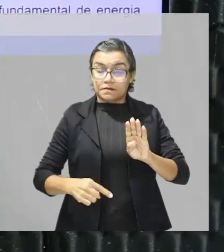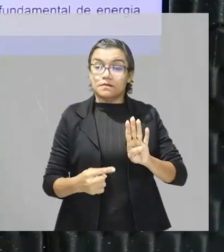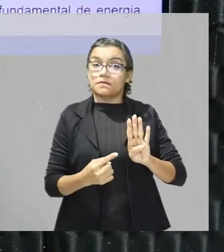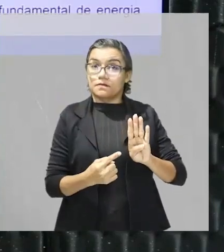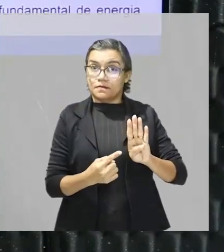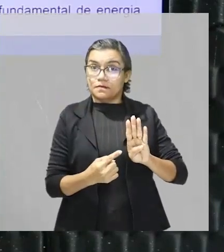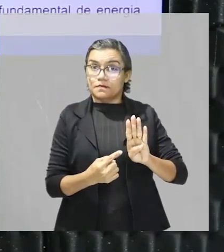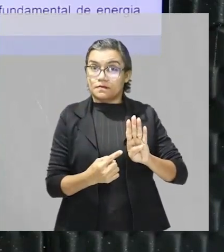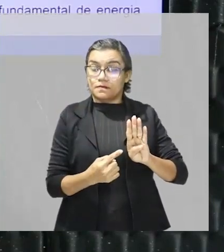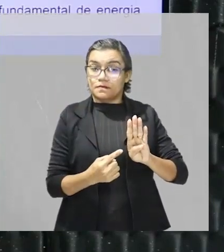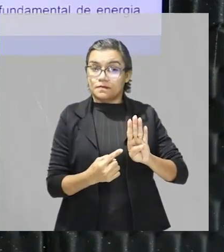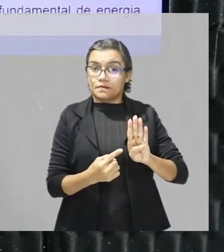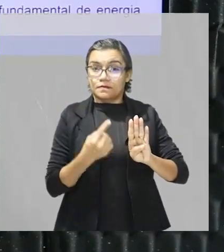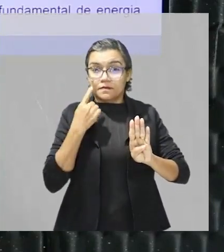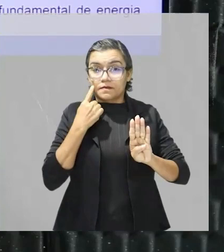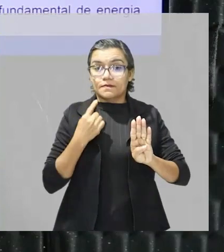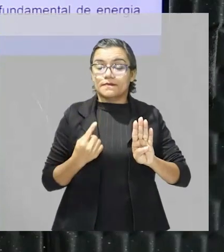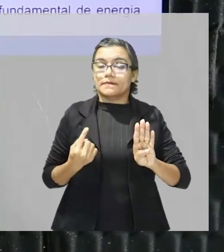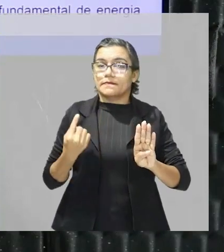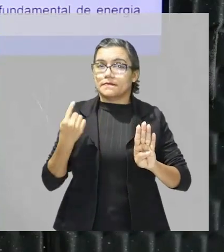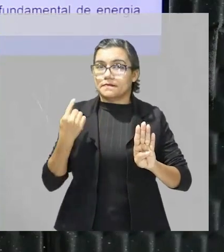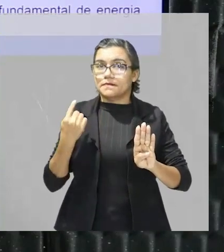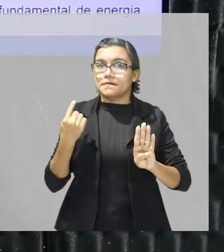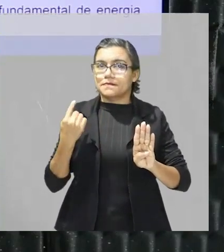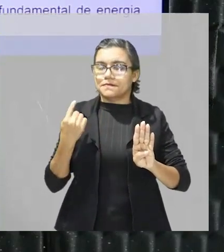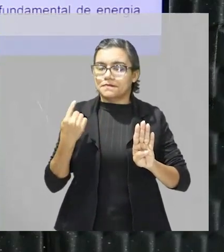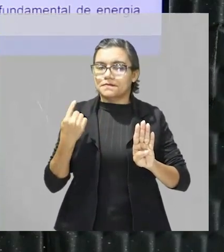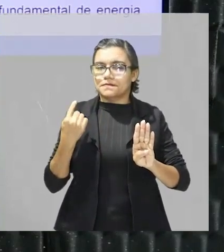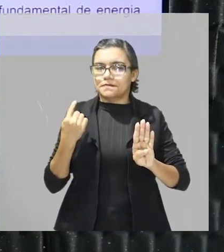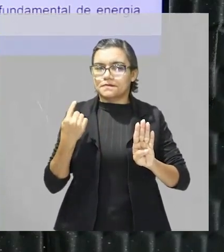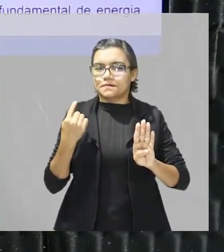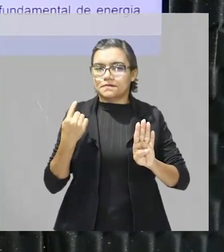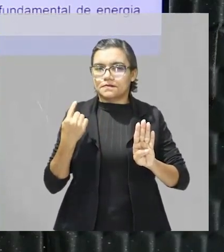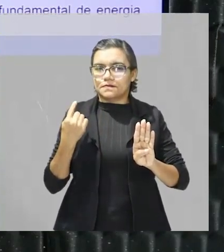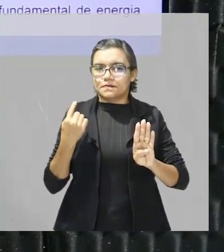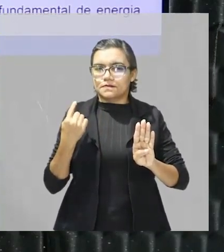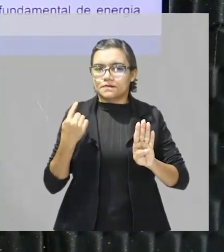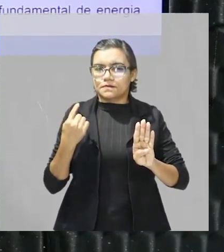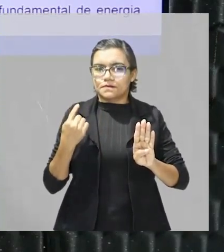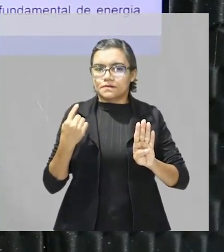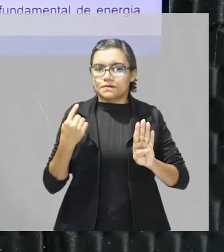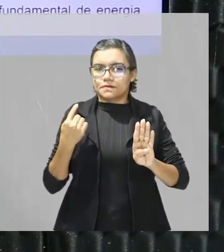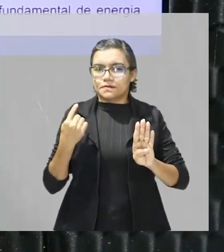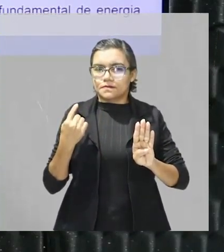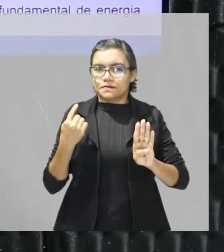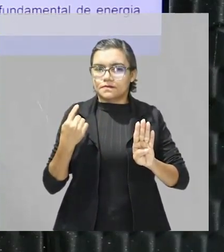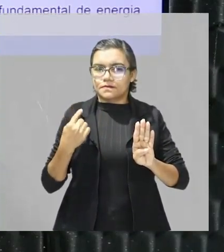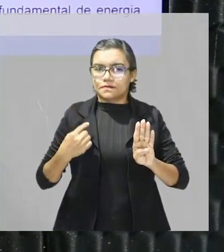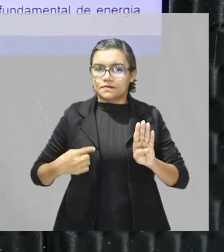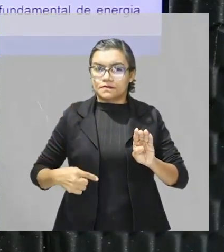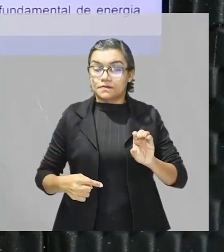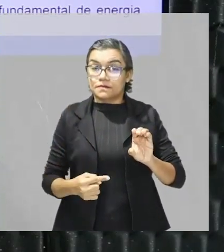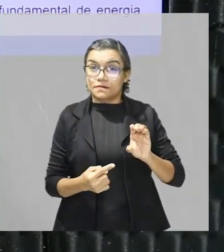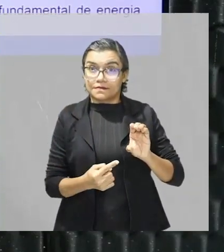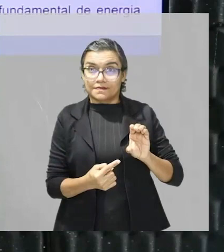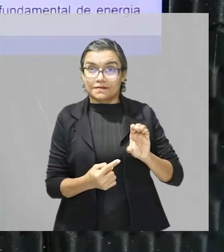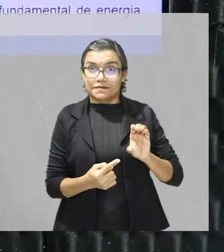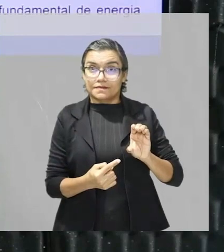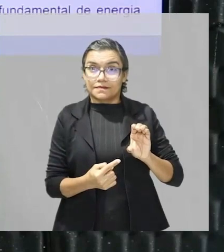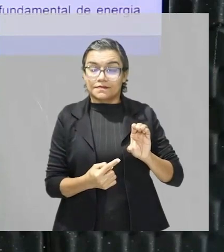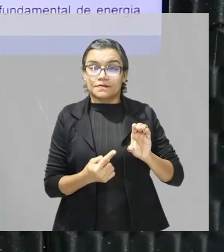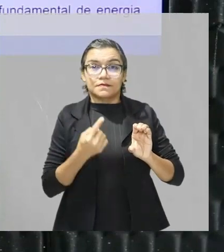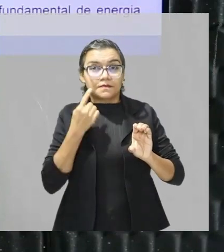combustão dos cátions metálicos provocada pelas moléculas de oxigênio da atmosfera C